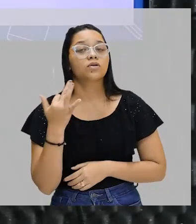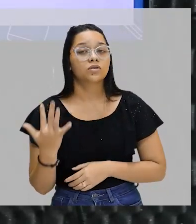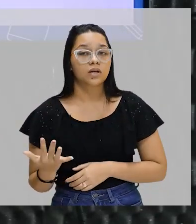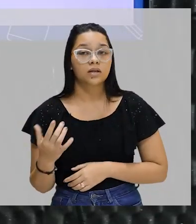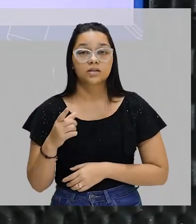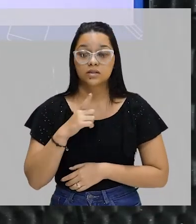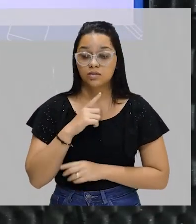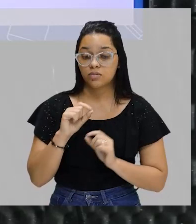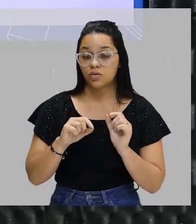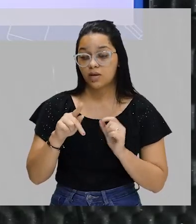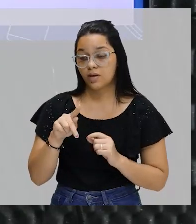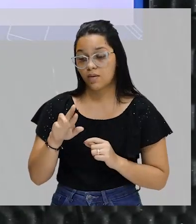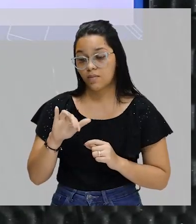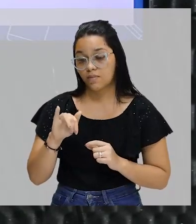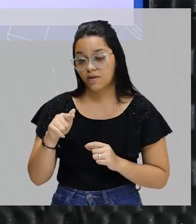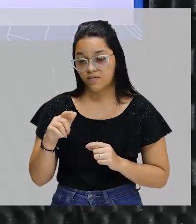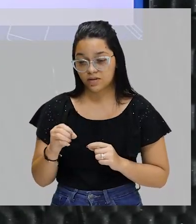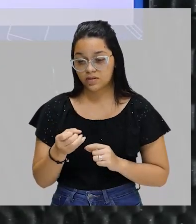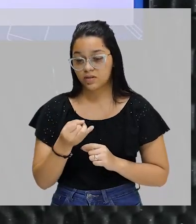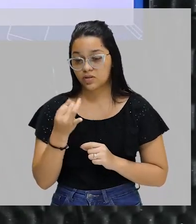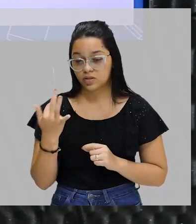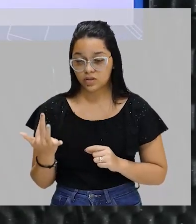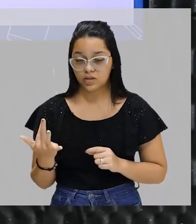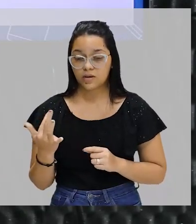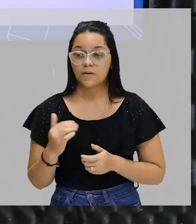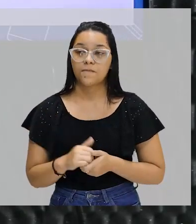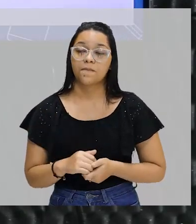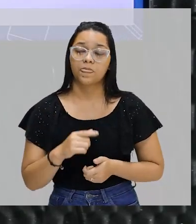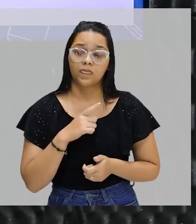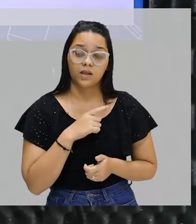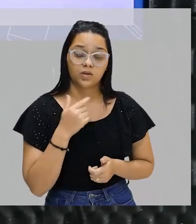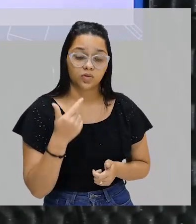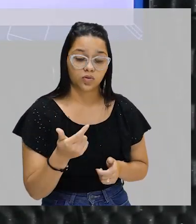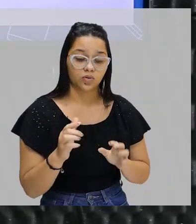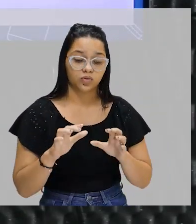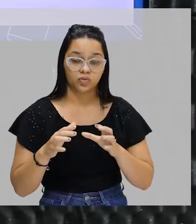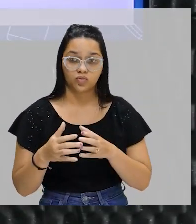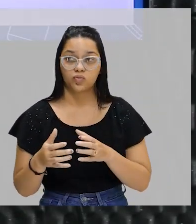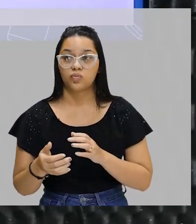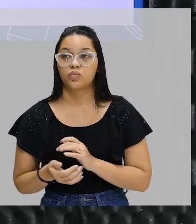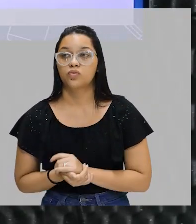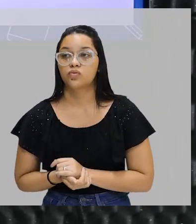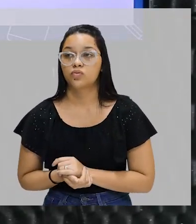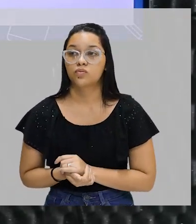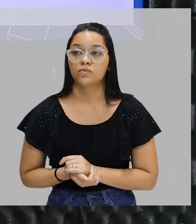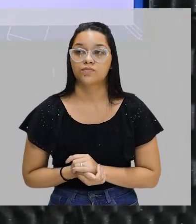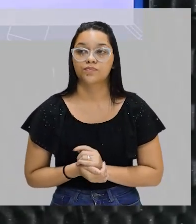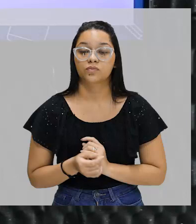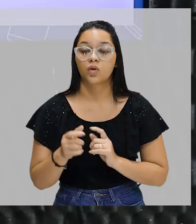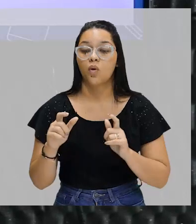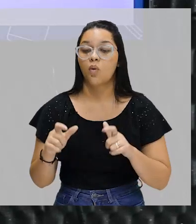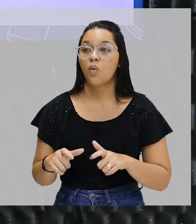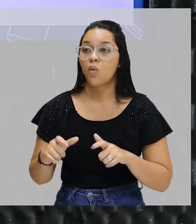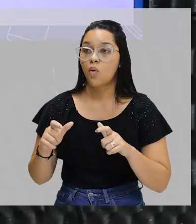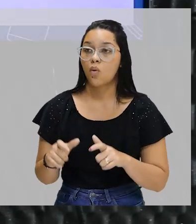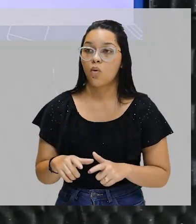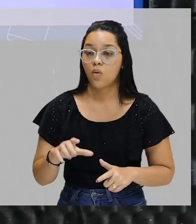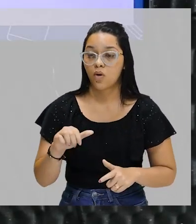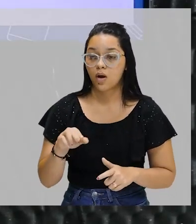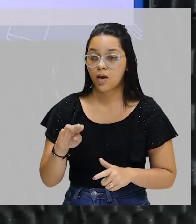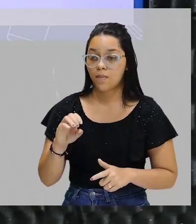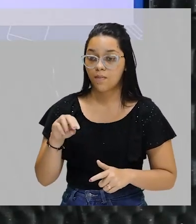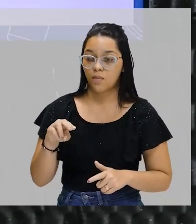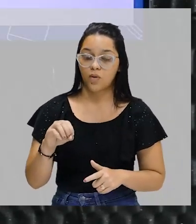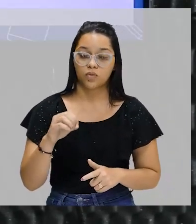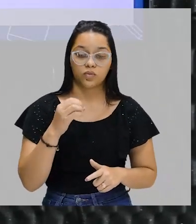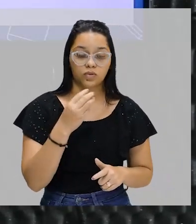Então, prefixo indica quantidade. Então, eu tenho 2 grupos metil. Onde, turma? Carbono